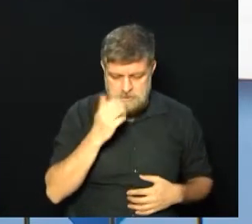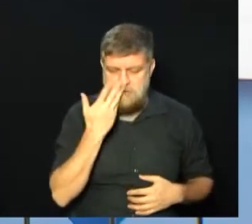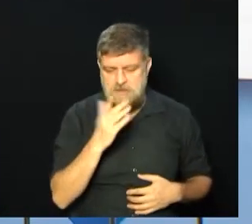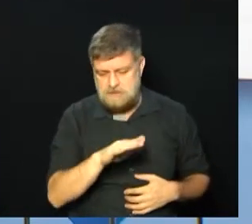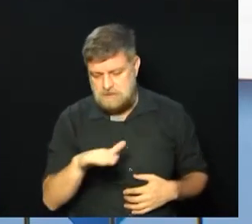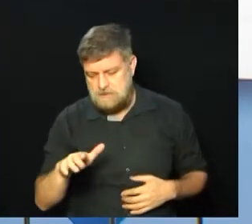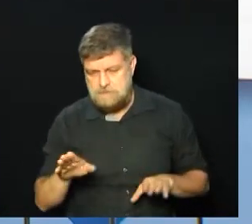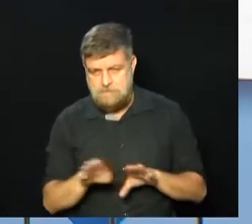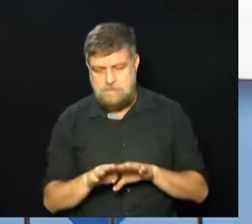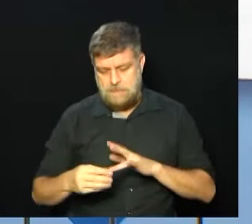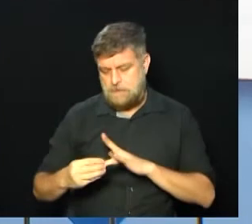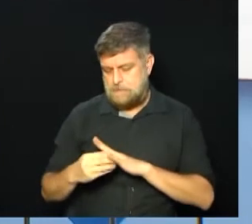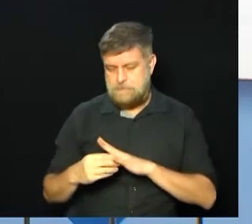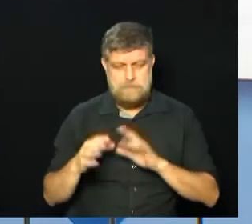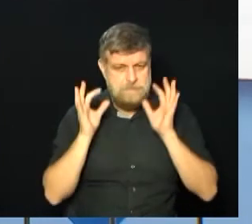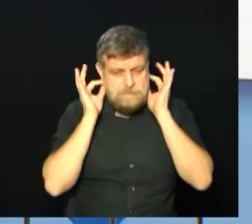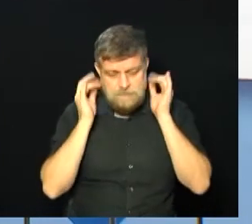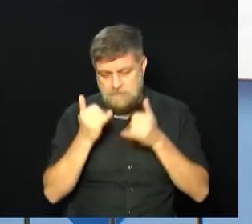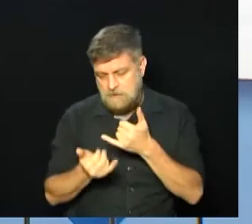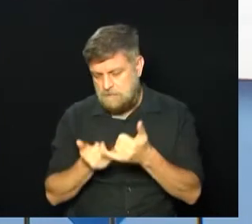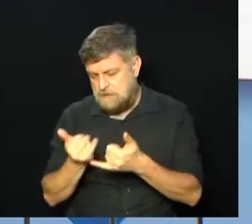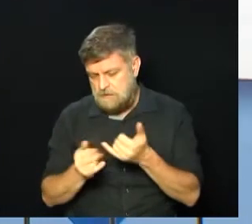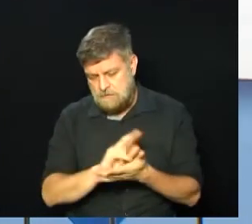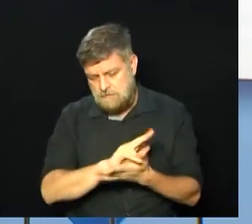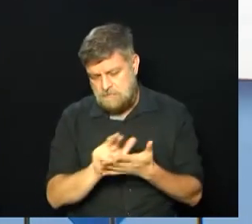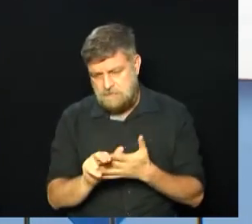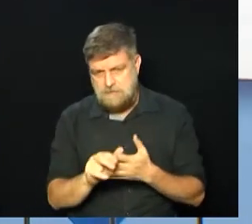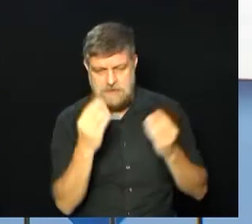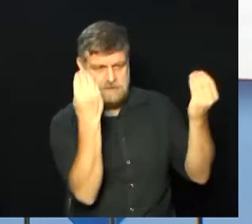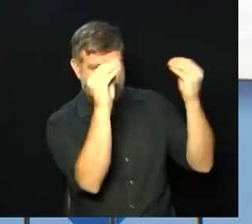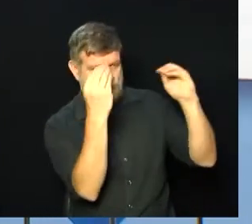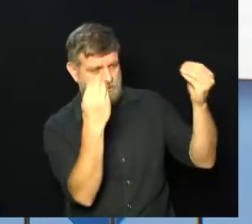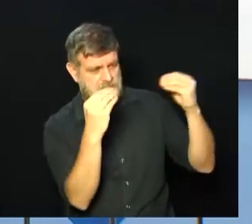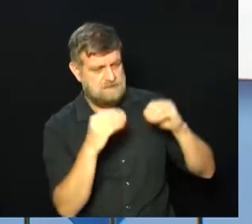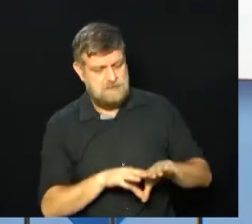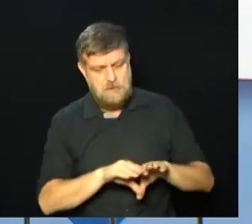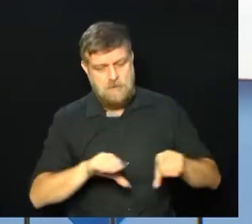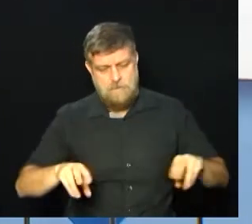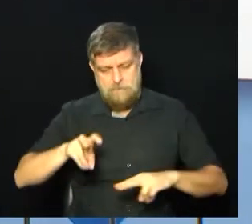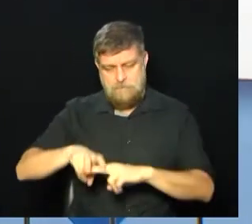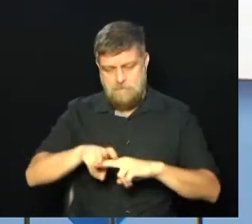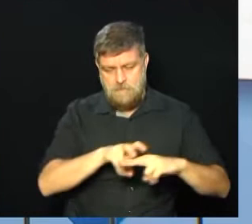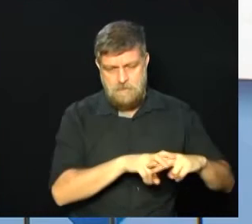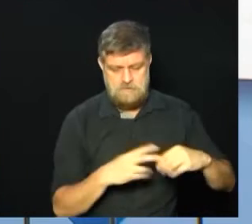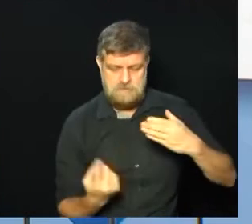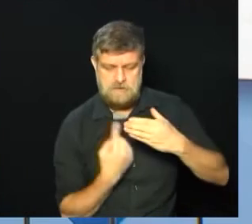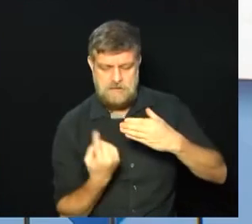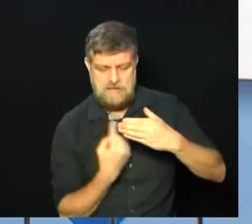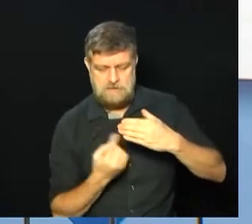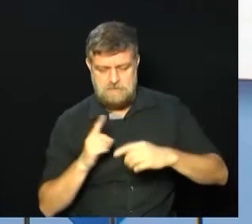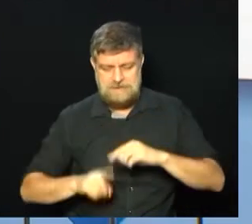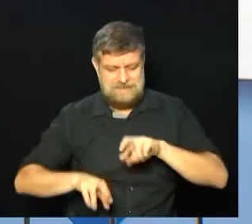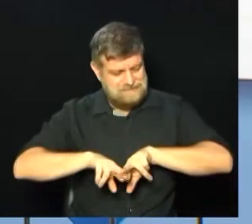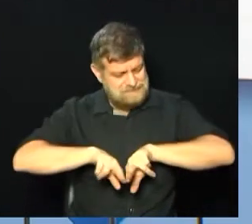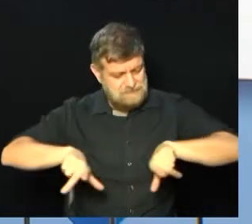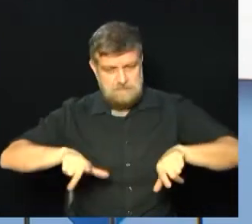infantis bijuterias brinquedos itens de decoração móveis eletrodomésticos e